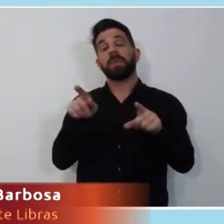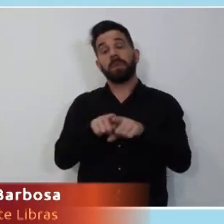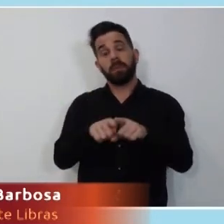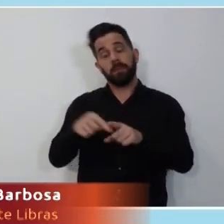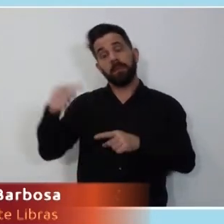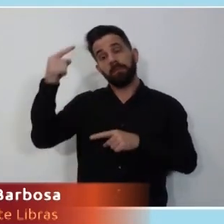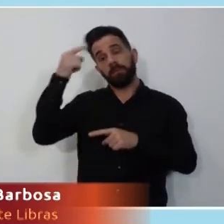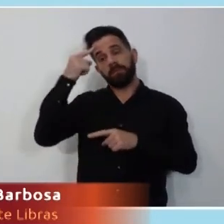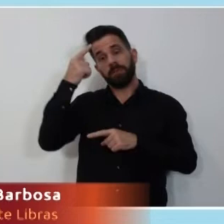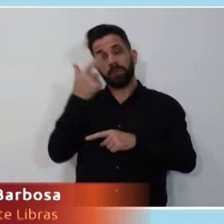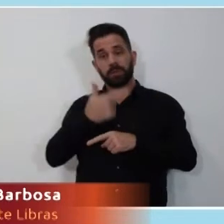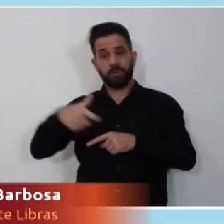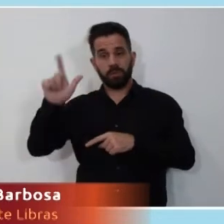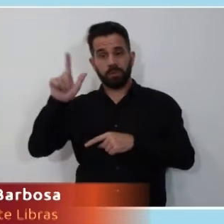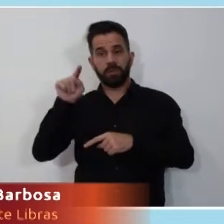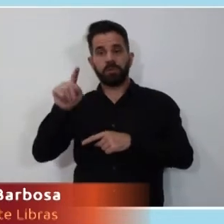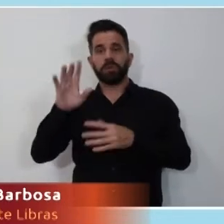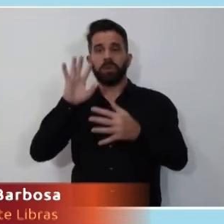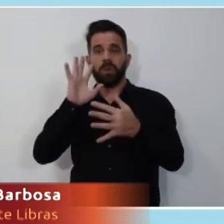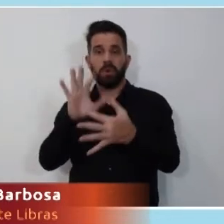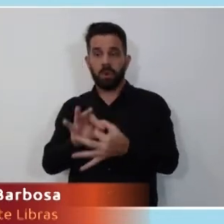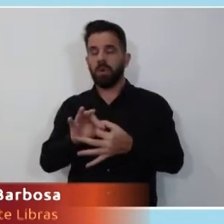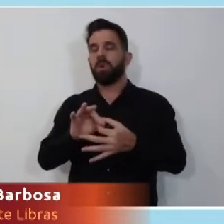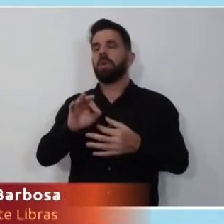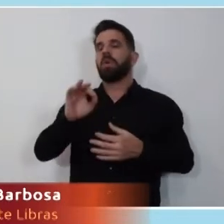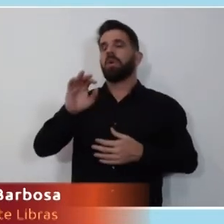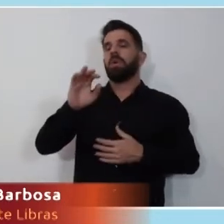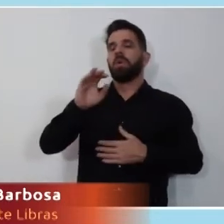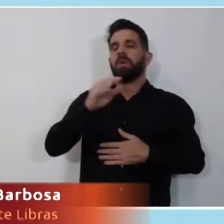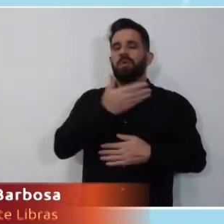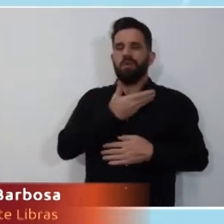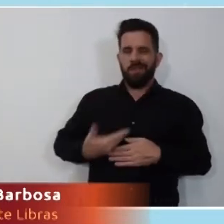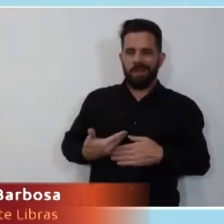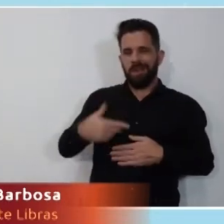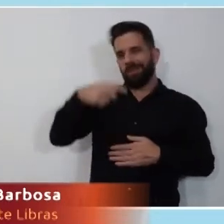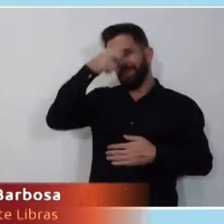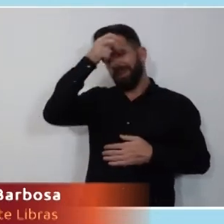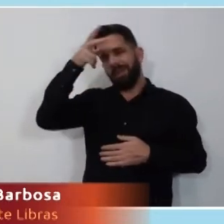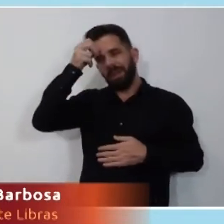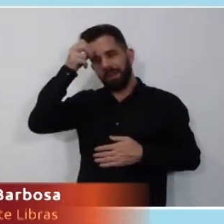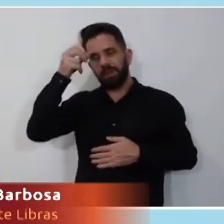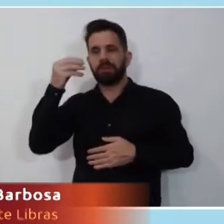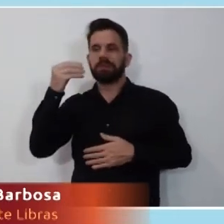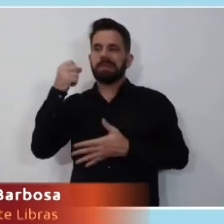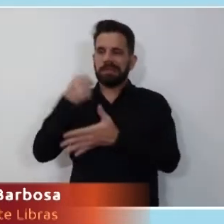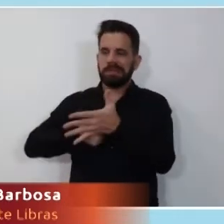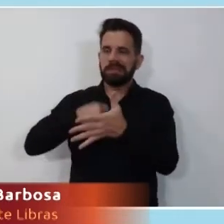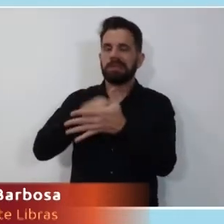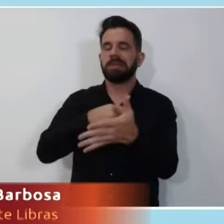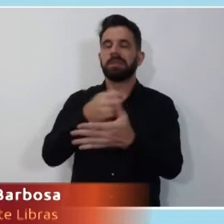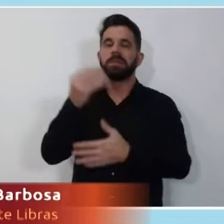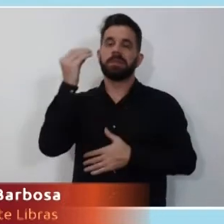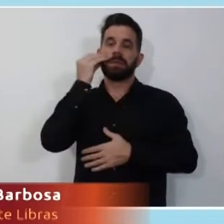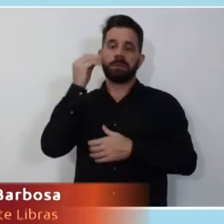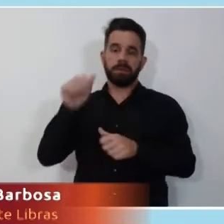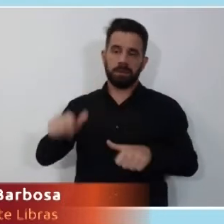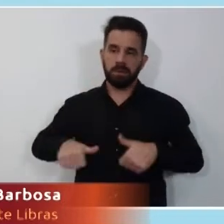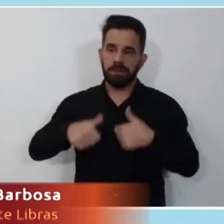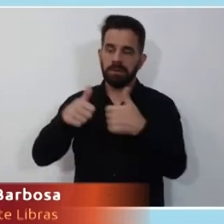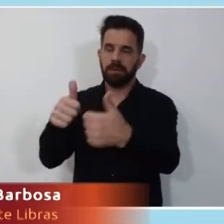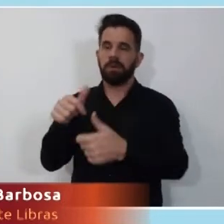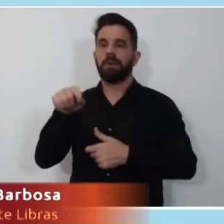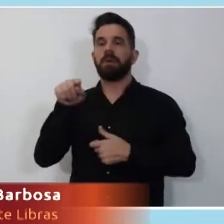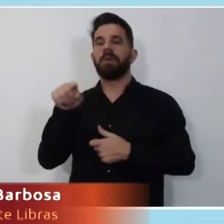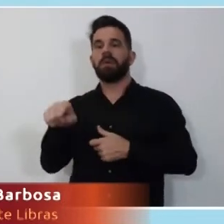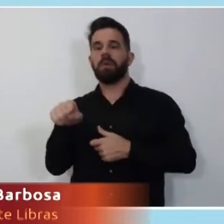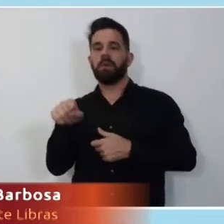estadual e as prefeituras estão trabalhando justamente tentar ter uma tarifa flexível, uma tarifa social que seja subsidiada para poder